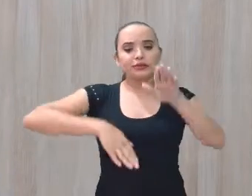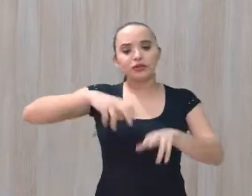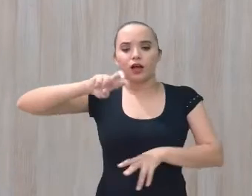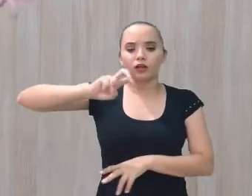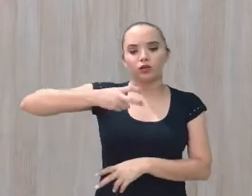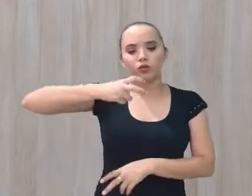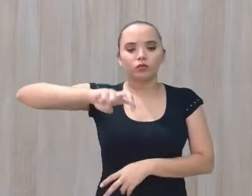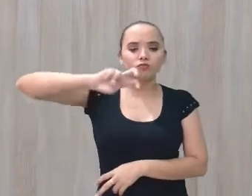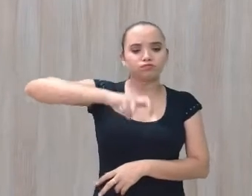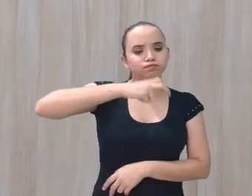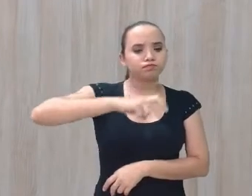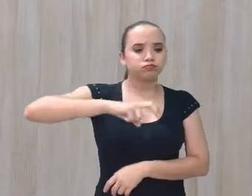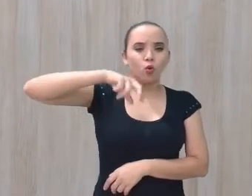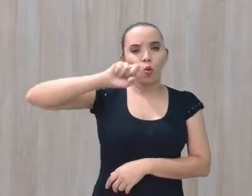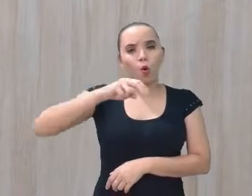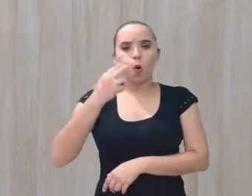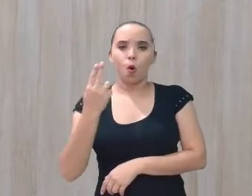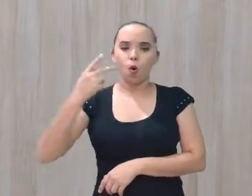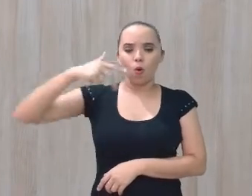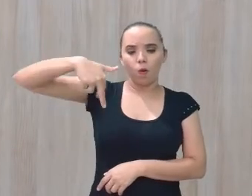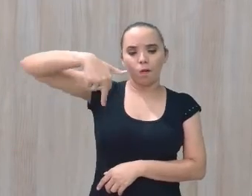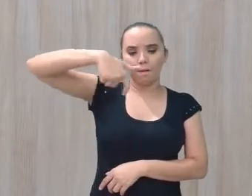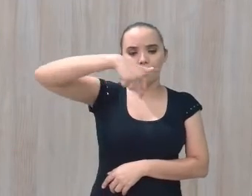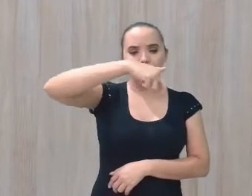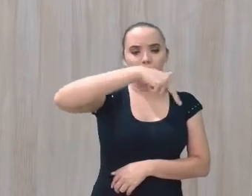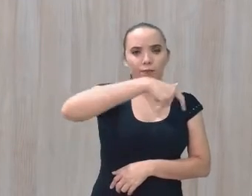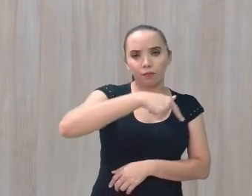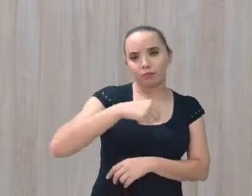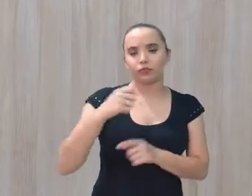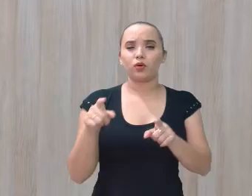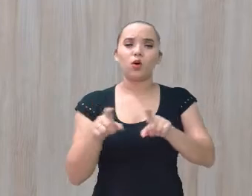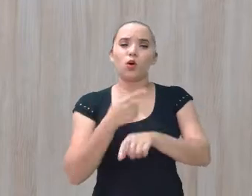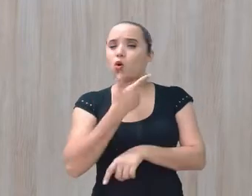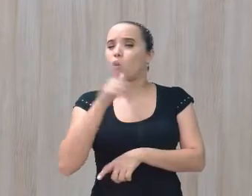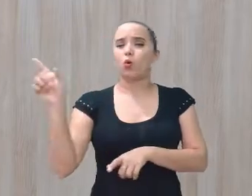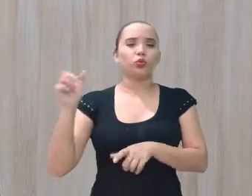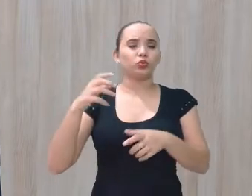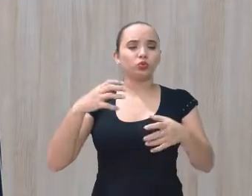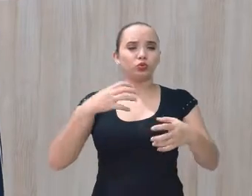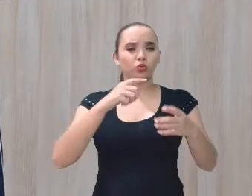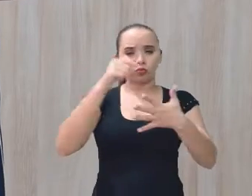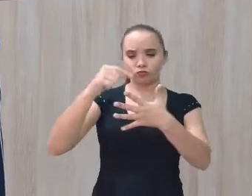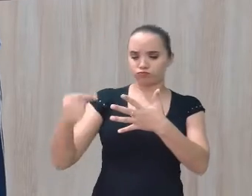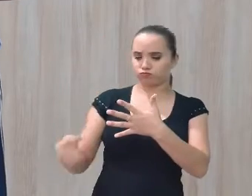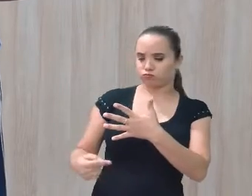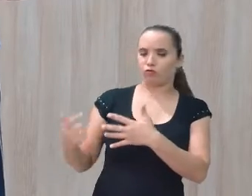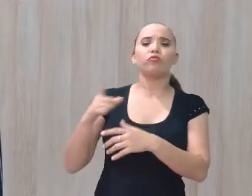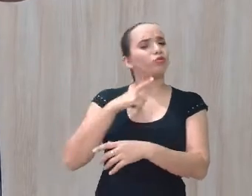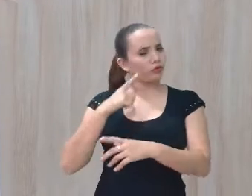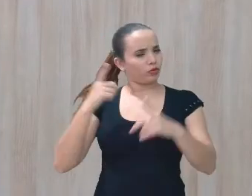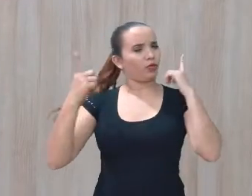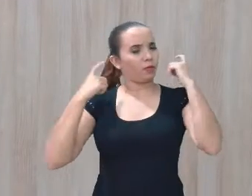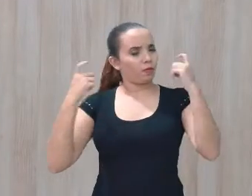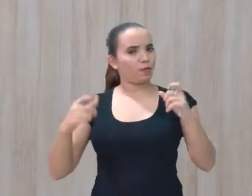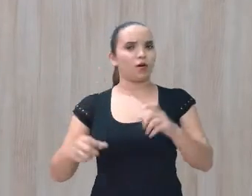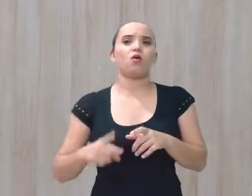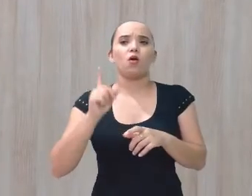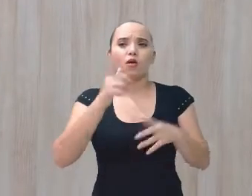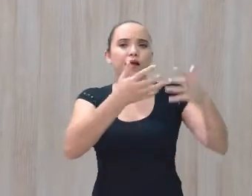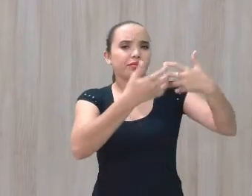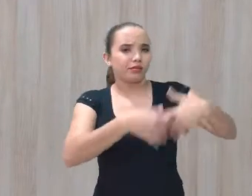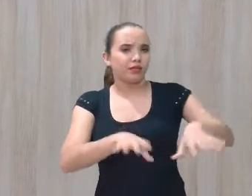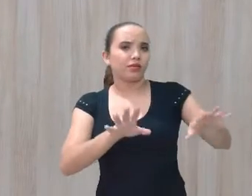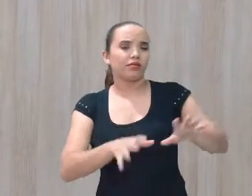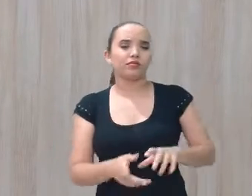ou andando na chuva, e as diversas situações em que a gente produz sonoridades. Além